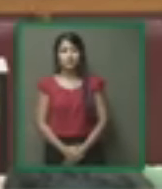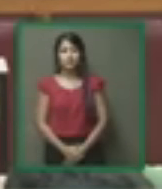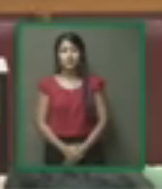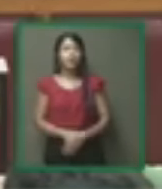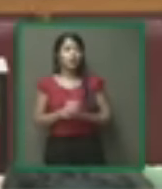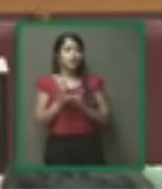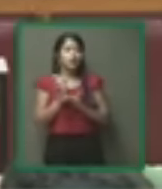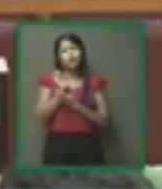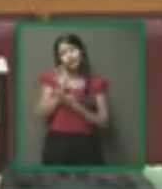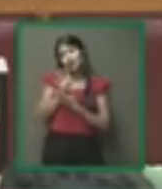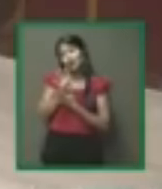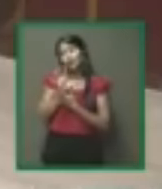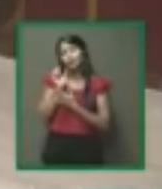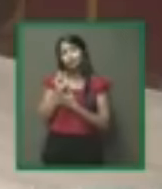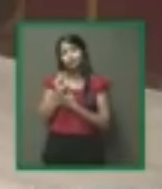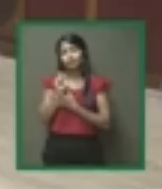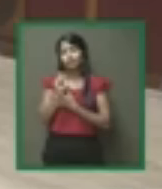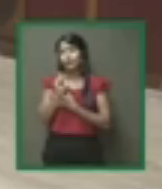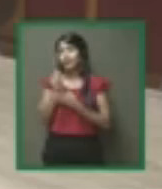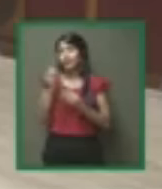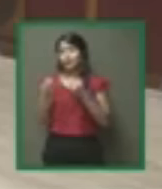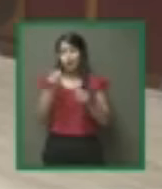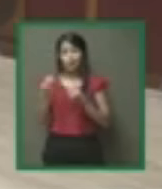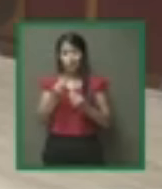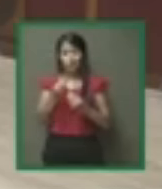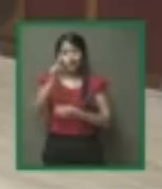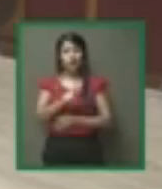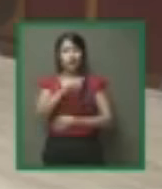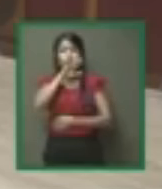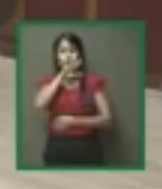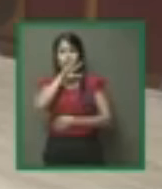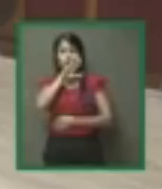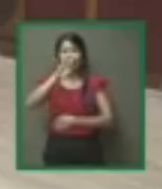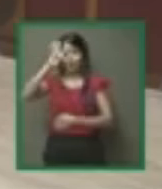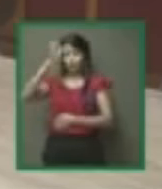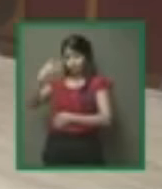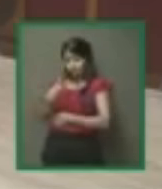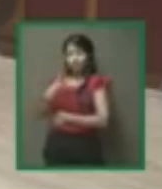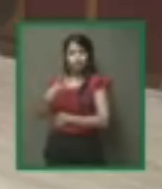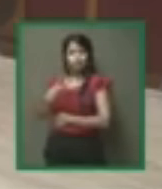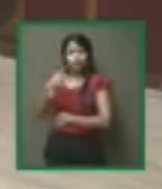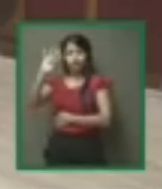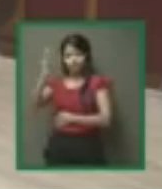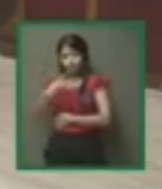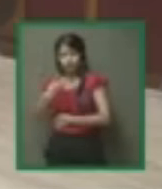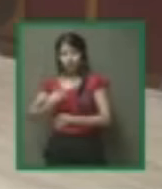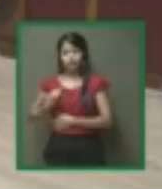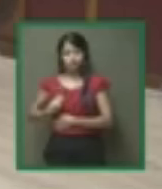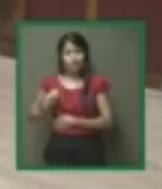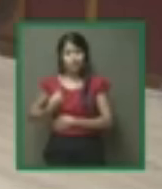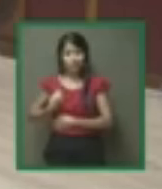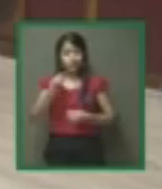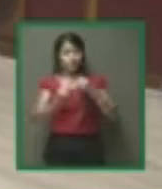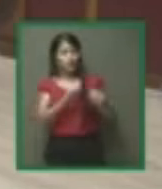Só dizer do prejuízo que essa acusação causa na minha vida, da interferência que ela tem na